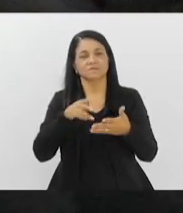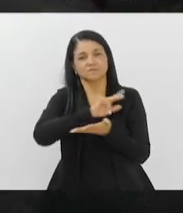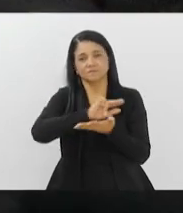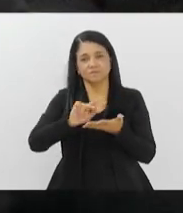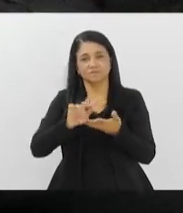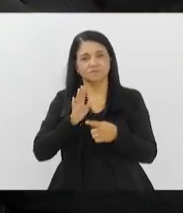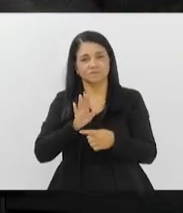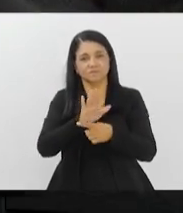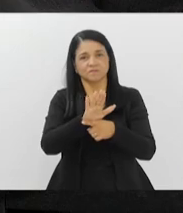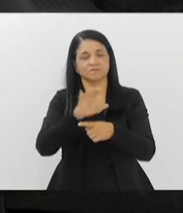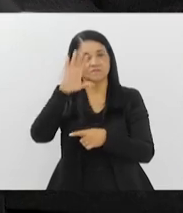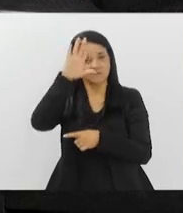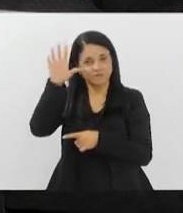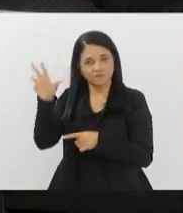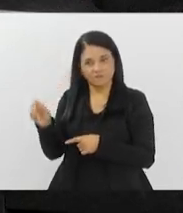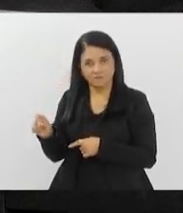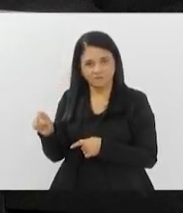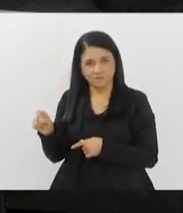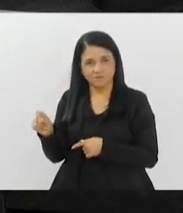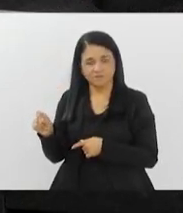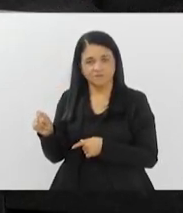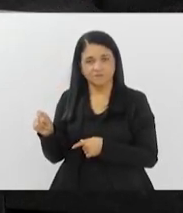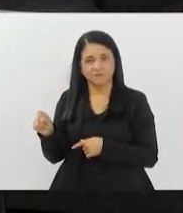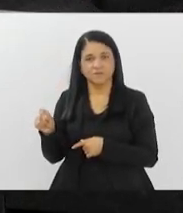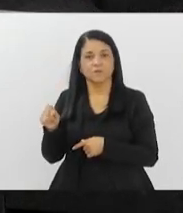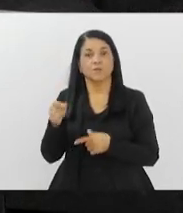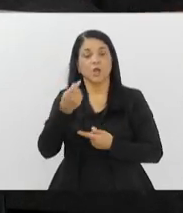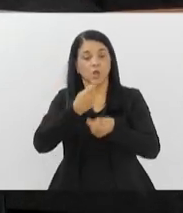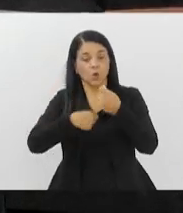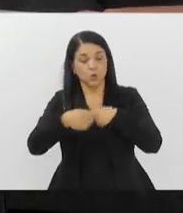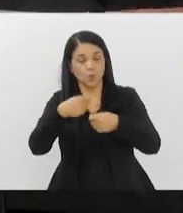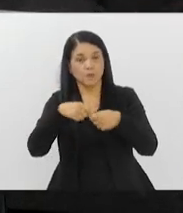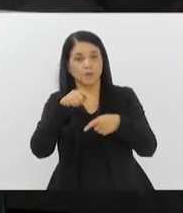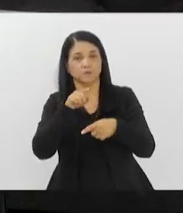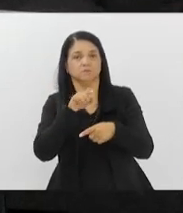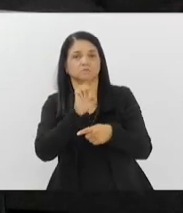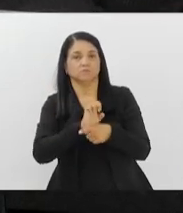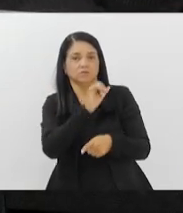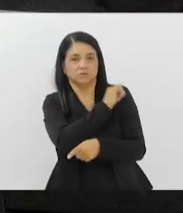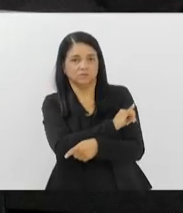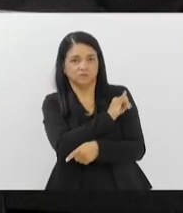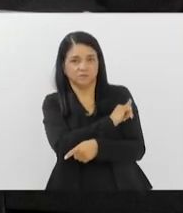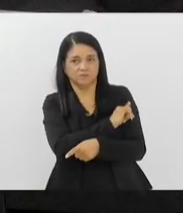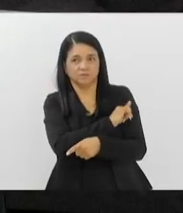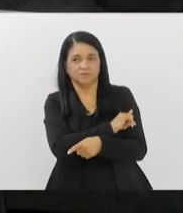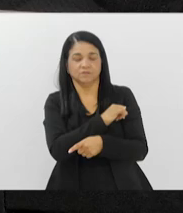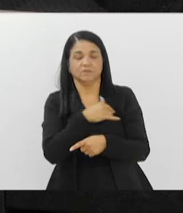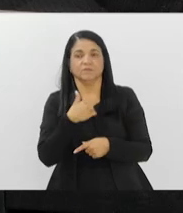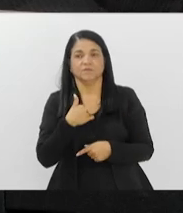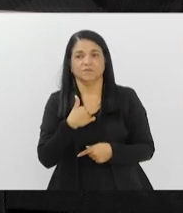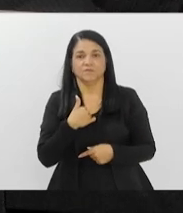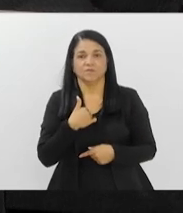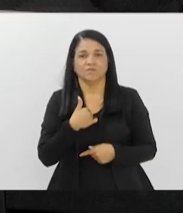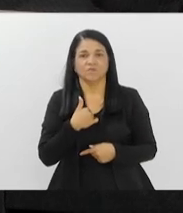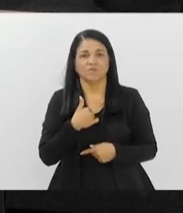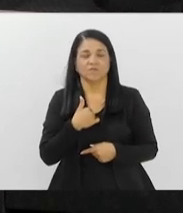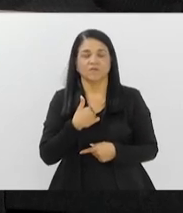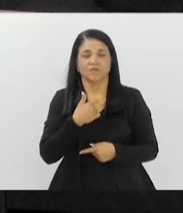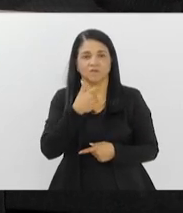do Continente Africano para a Economia do Estado do Rio de Janeiro. Mas permitam-me que